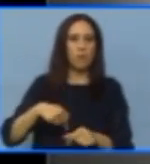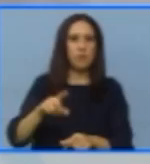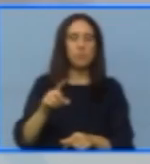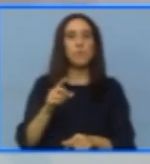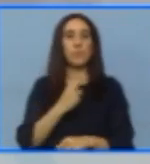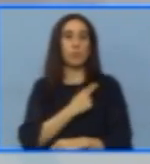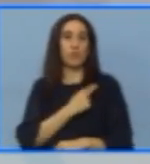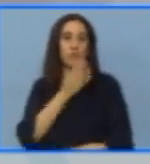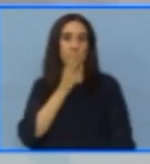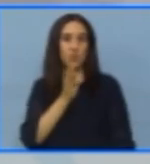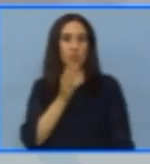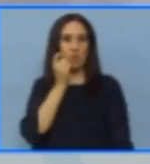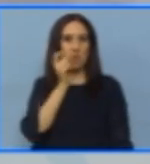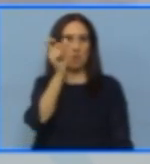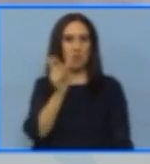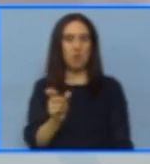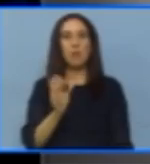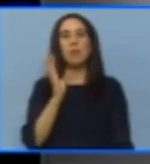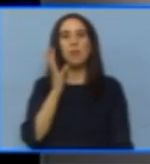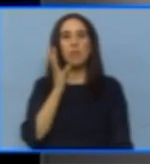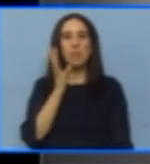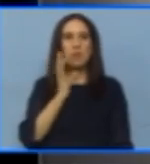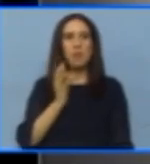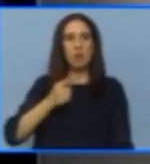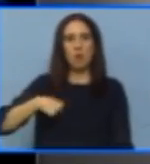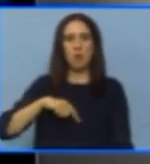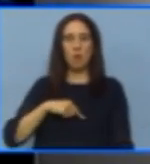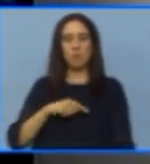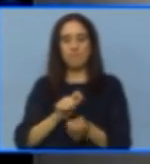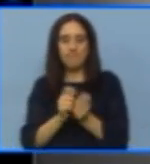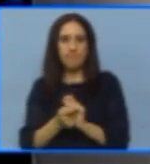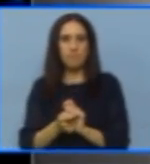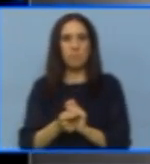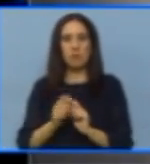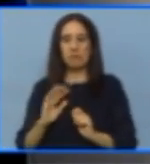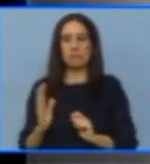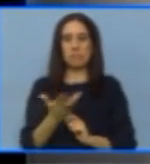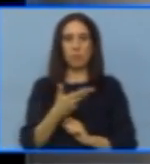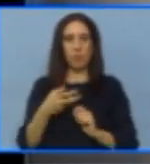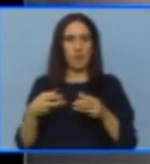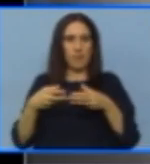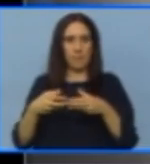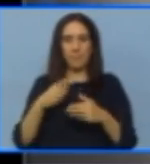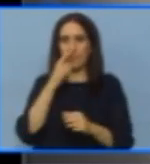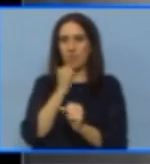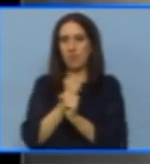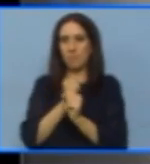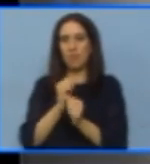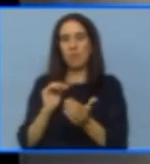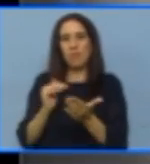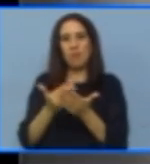chefe disse, também adaptarmos-nos ao nosso pequeno meio, no meu caso, de equipa, e trabalhar para termos uma